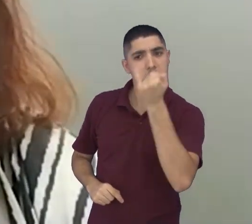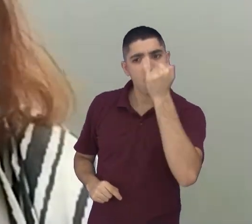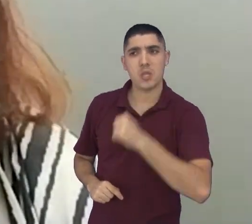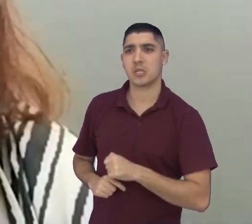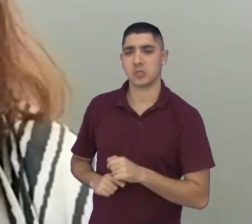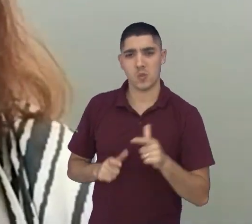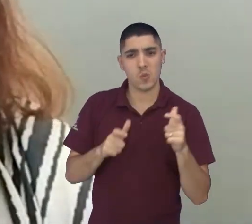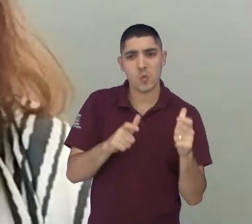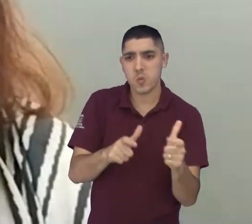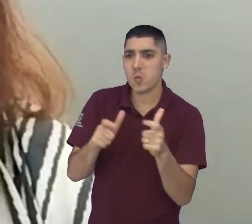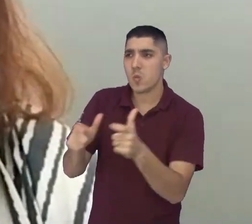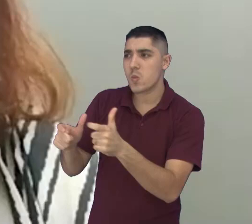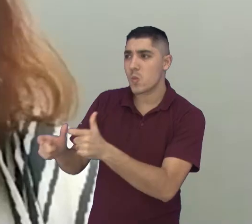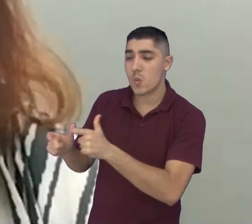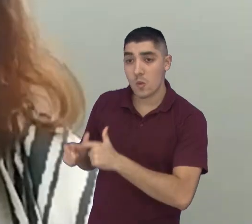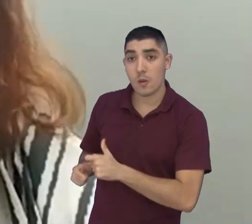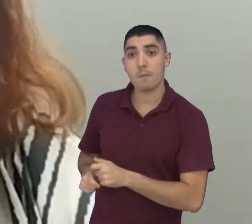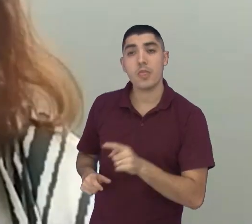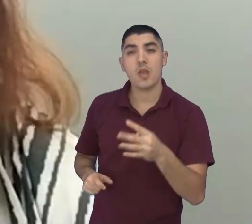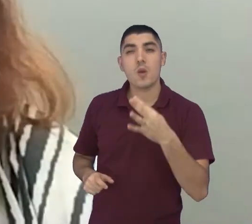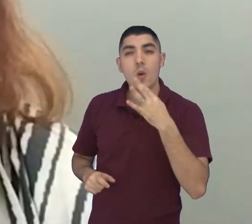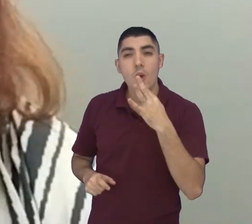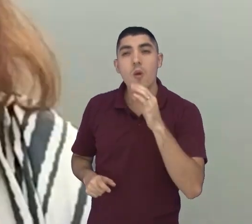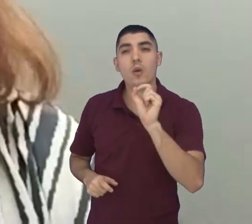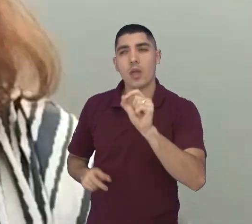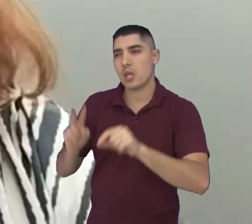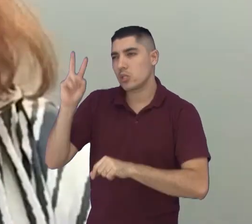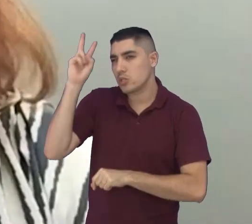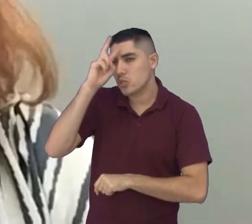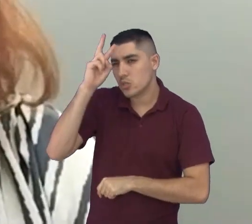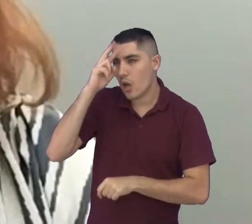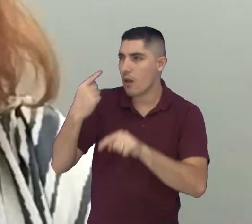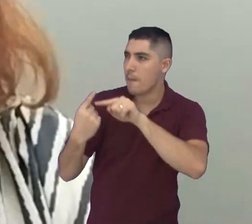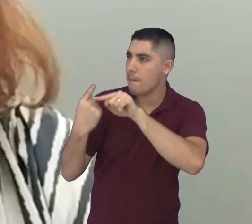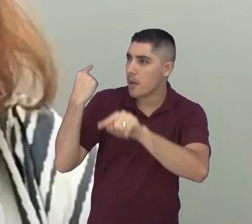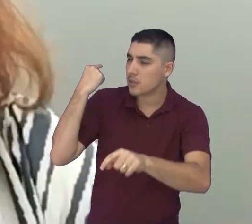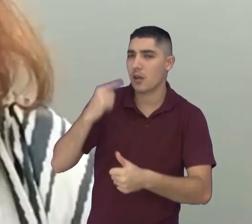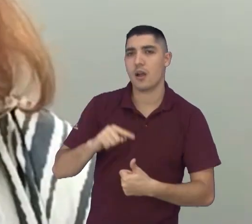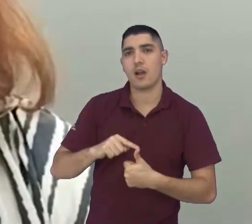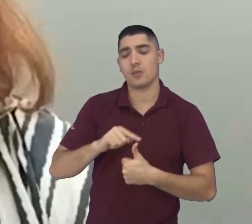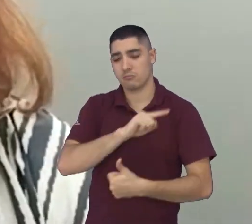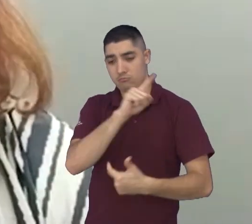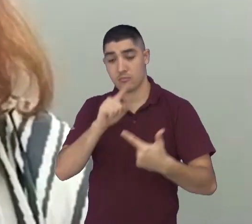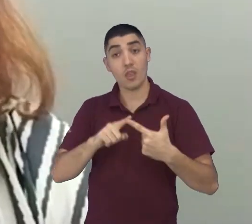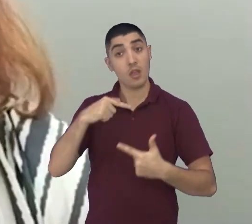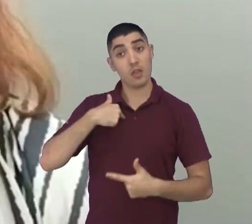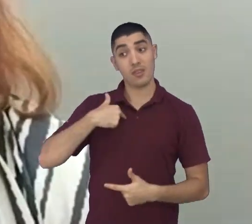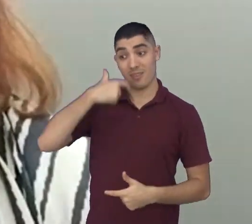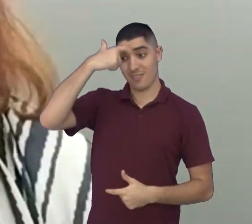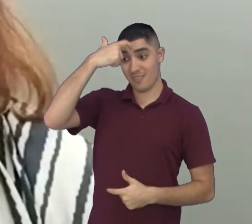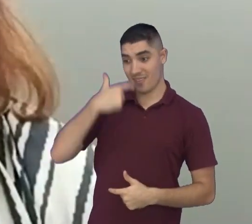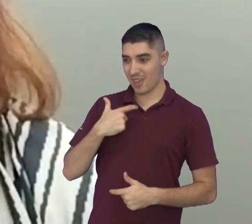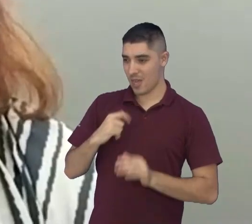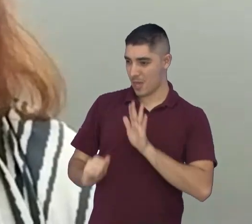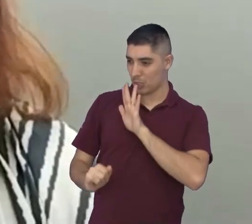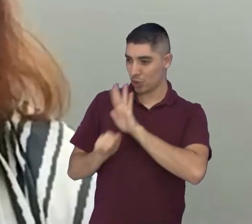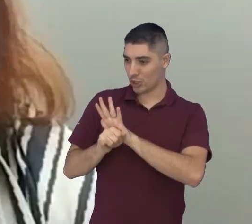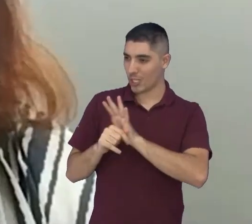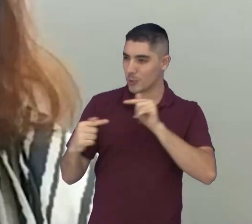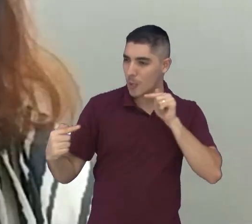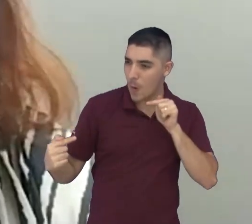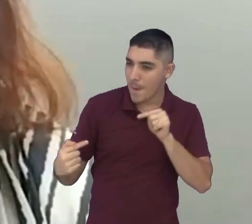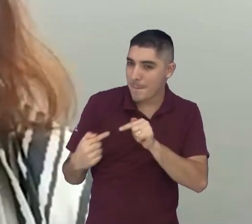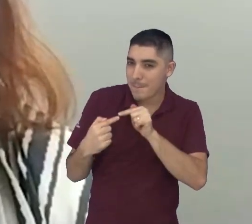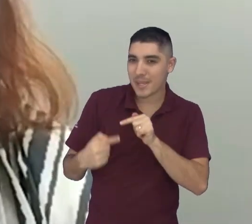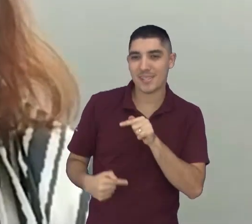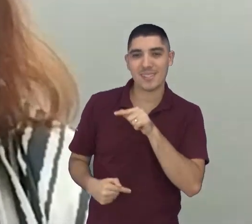reconhece a importância dos aspectos históricos e que se reconhece naquele sistema como